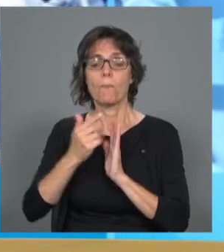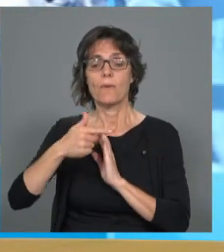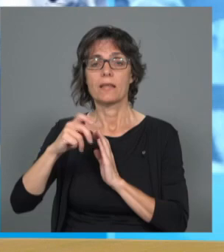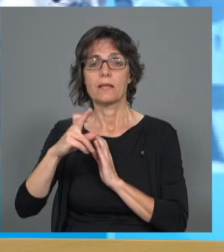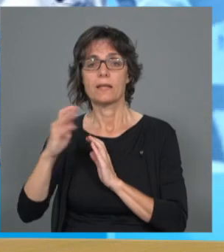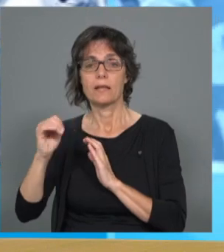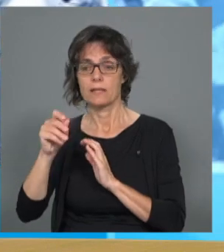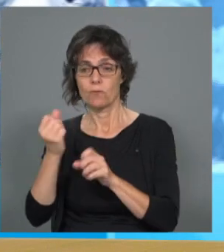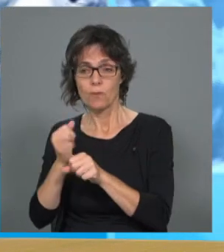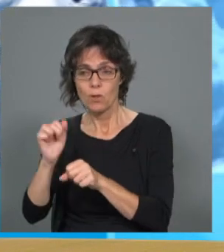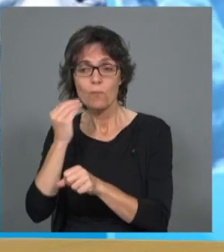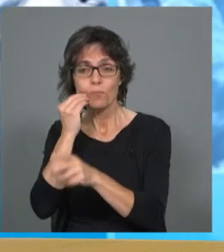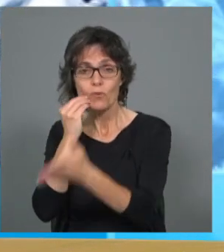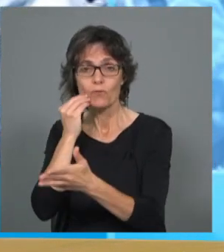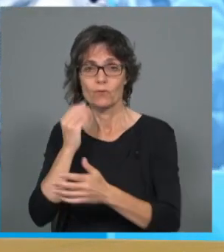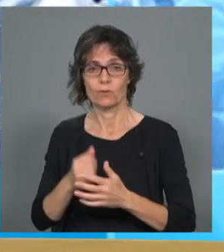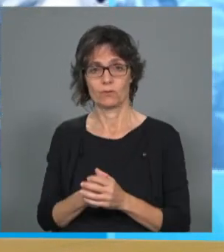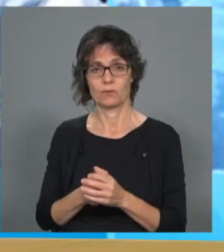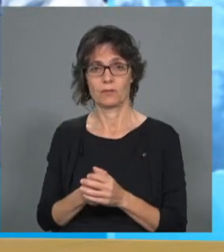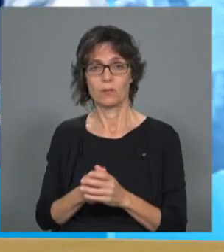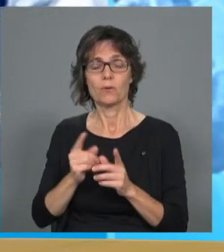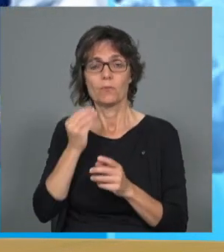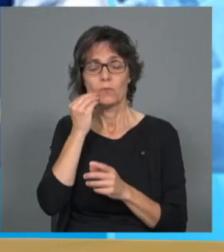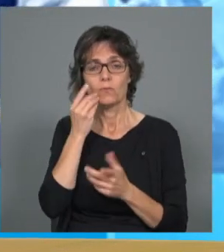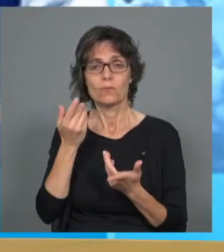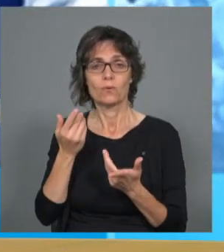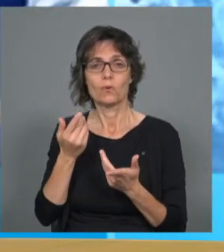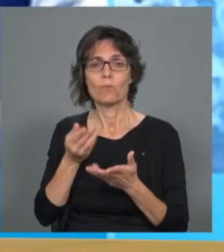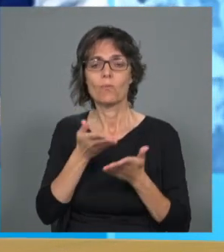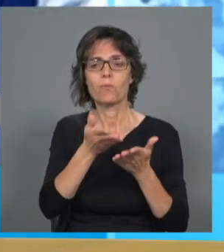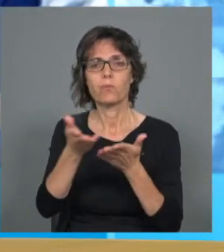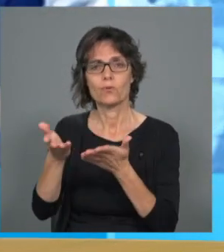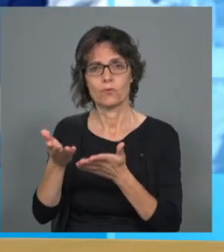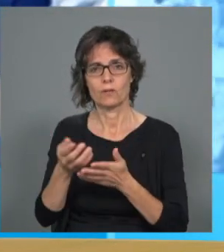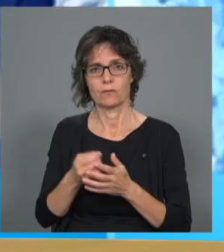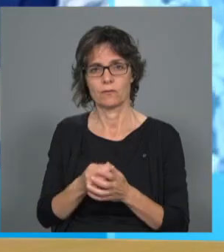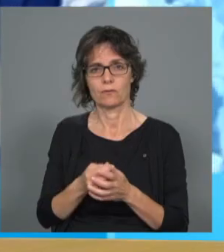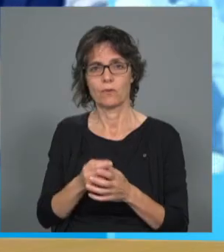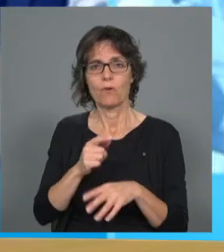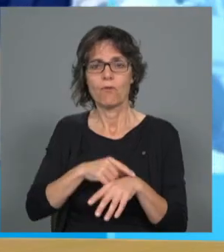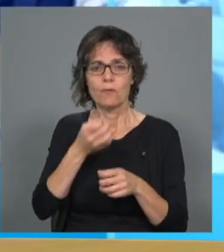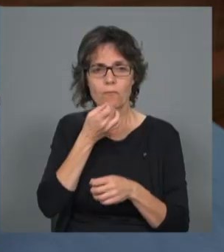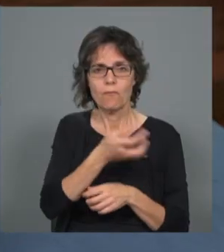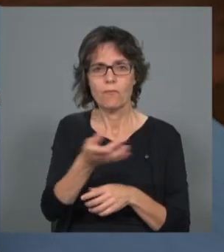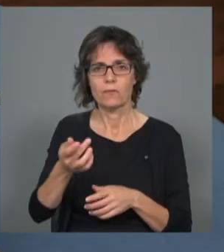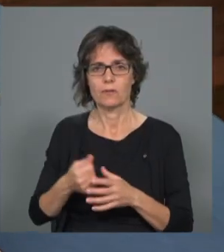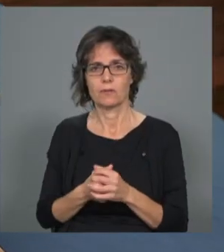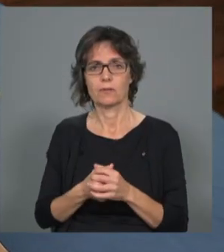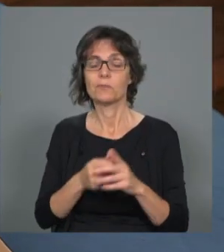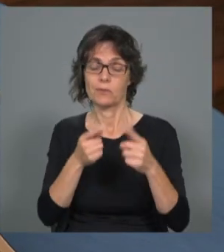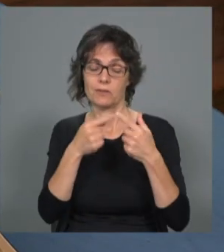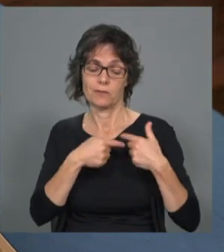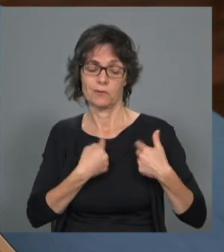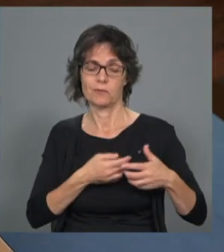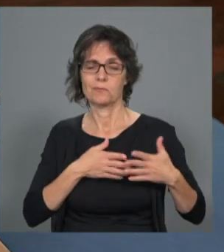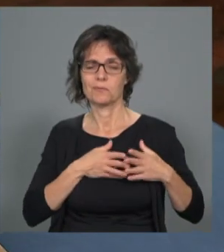isto tem frutos, tem imensos frutos. Por isso, sim, tens razão. O ouvido do coração, os olhos do coração e as mãos